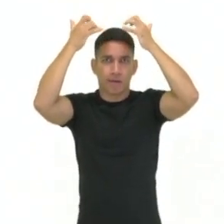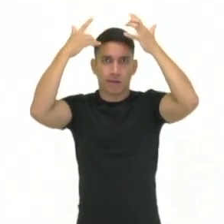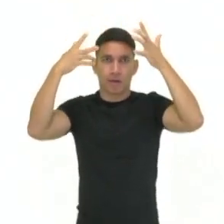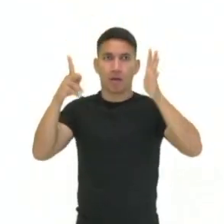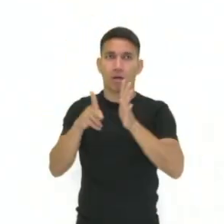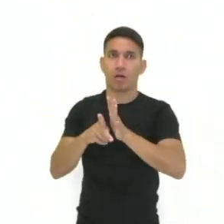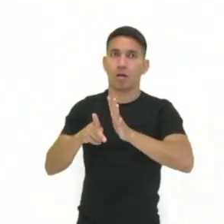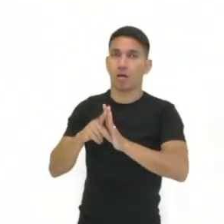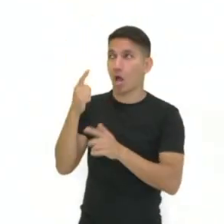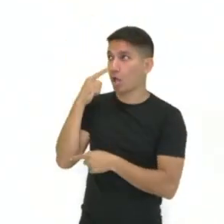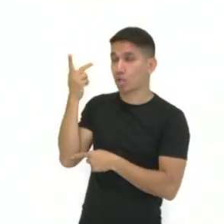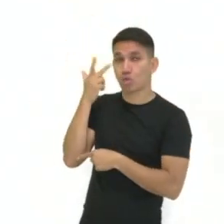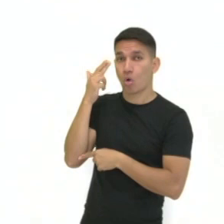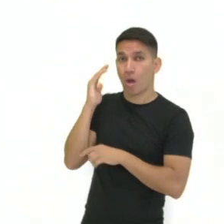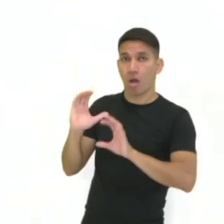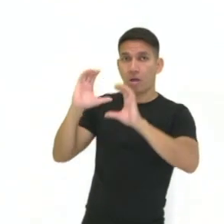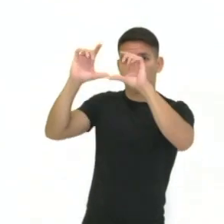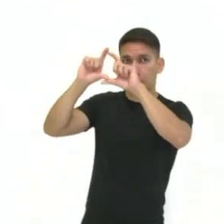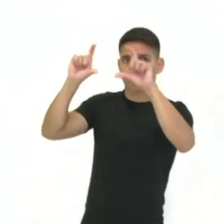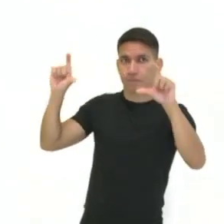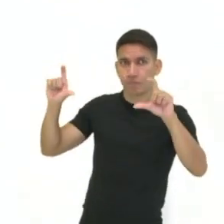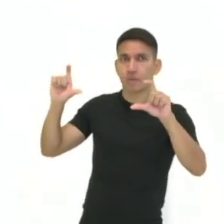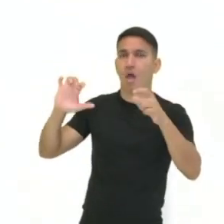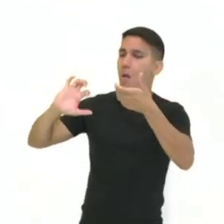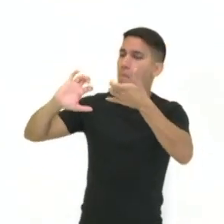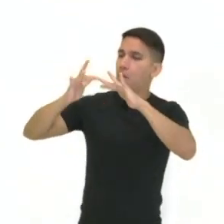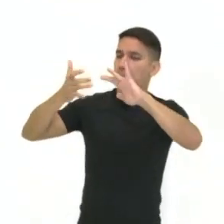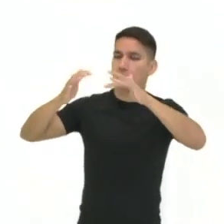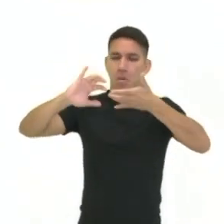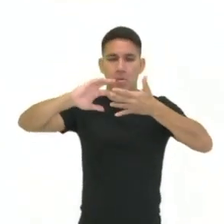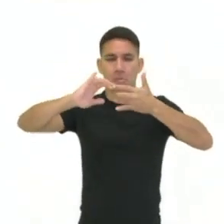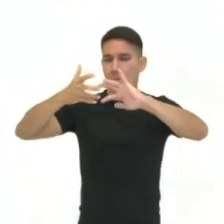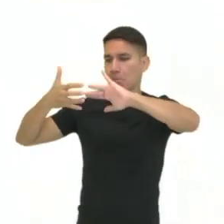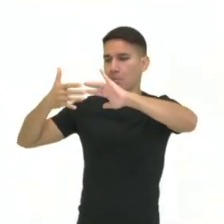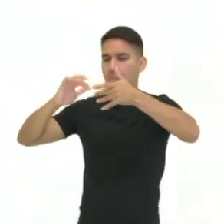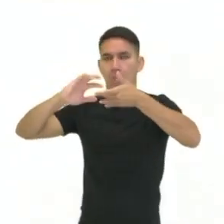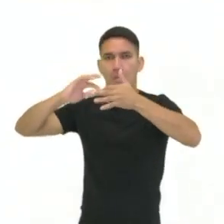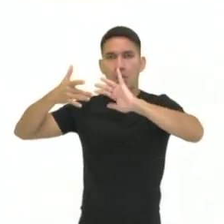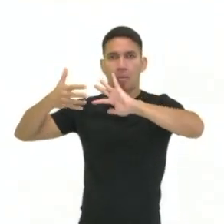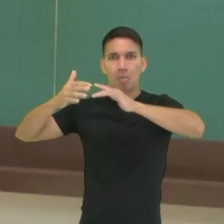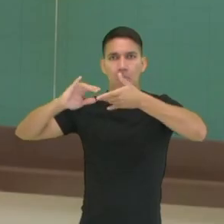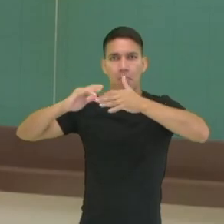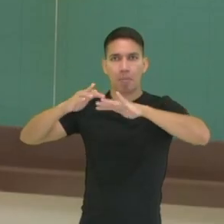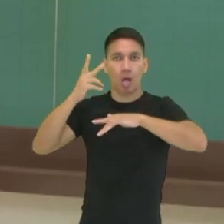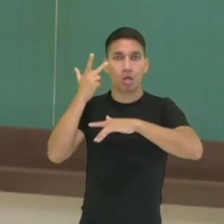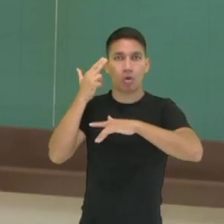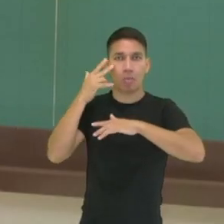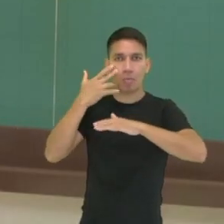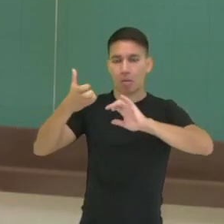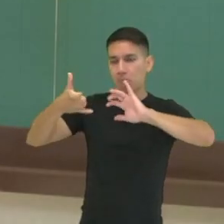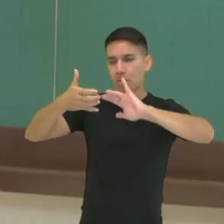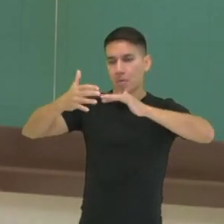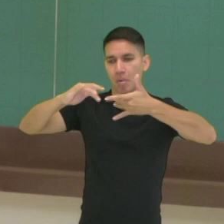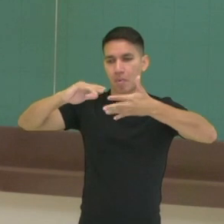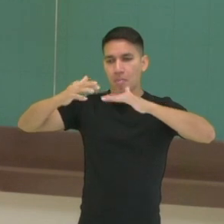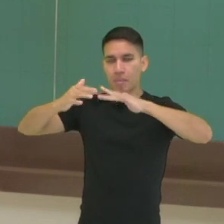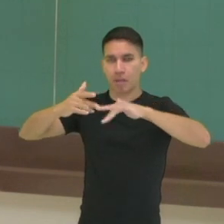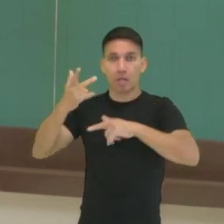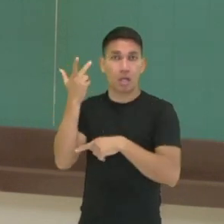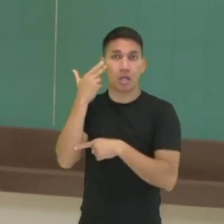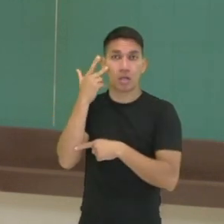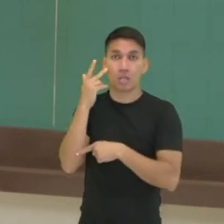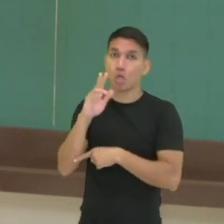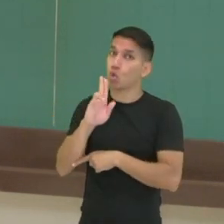neurônios normais, tendo a sua comunicação através dos neurotransmissores, lembrando que eles não